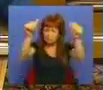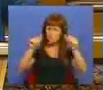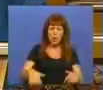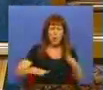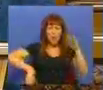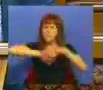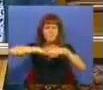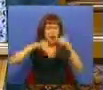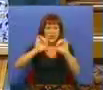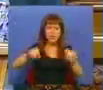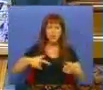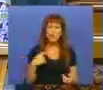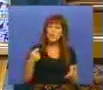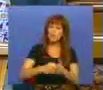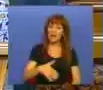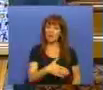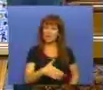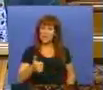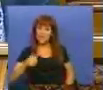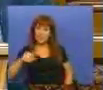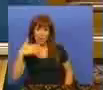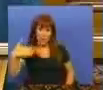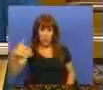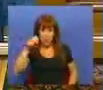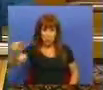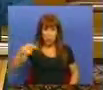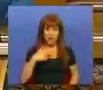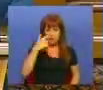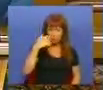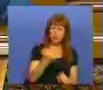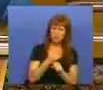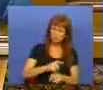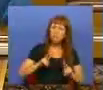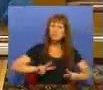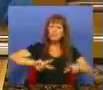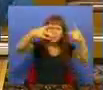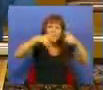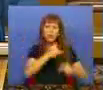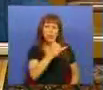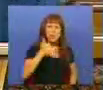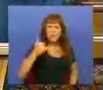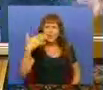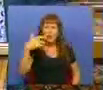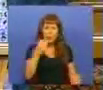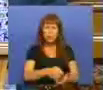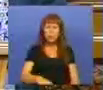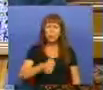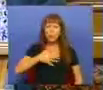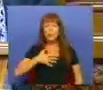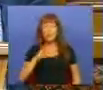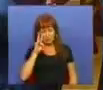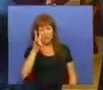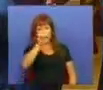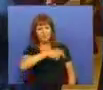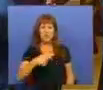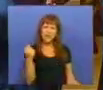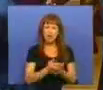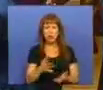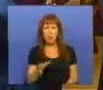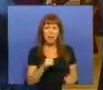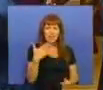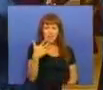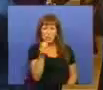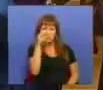teto máximo. Onde pagava 151 euros, o trabalhador passa a pagar 221. E a empresa, vejam só, paga apenas